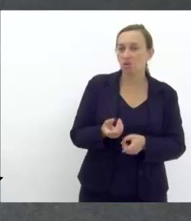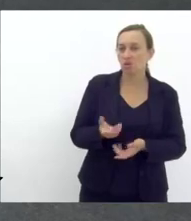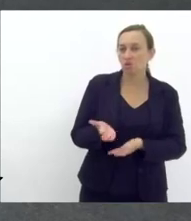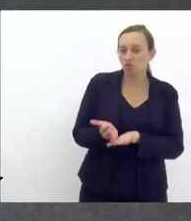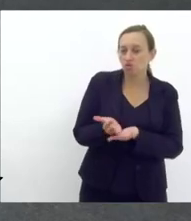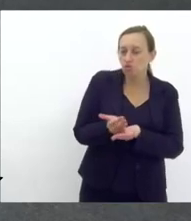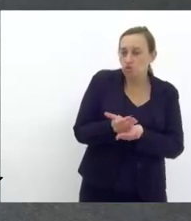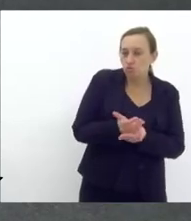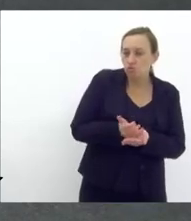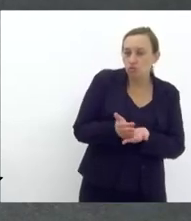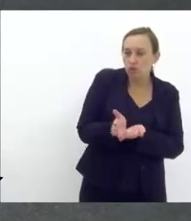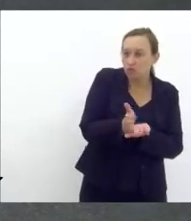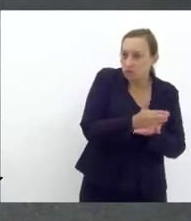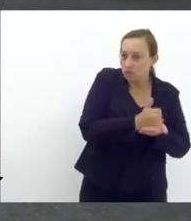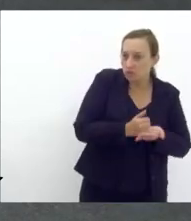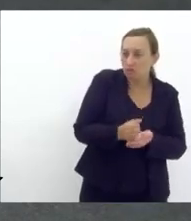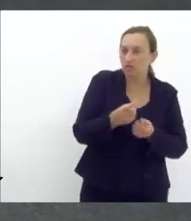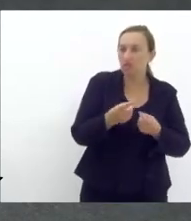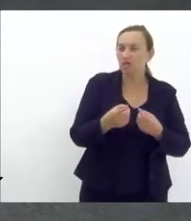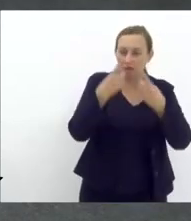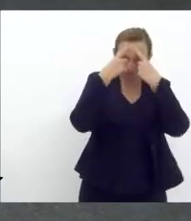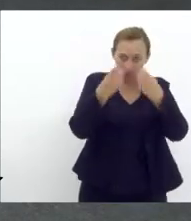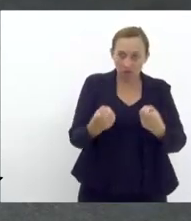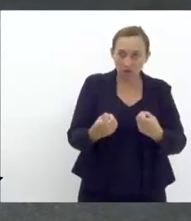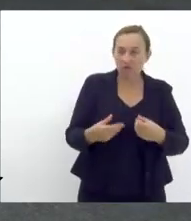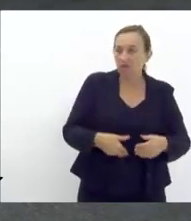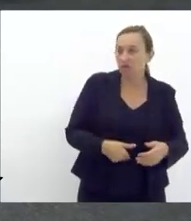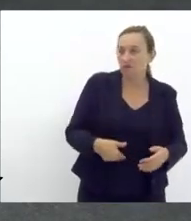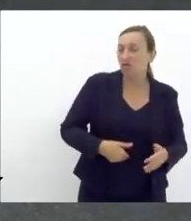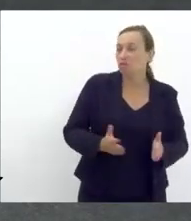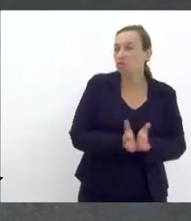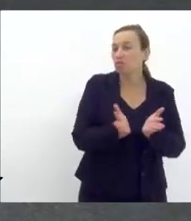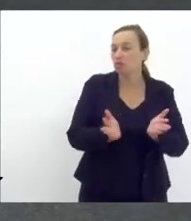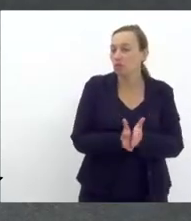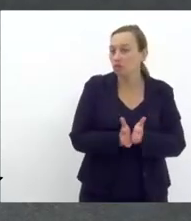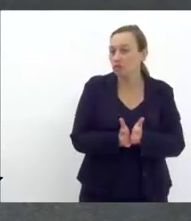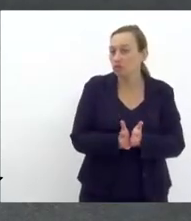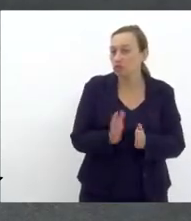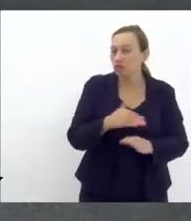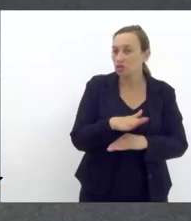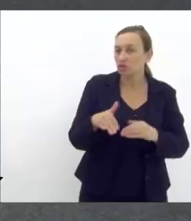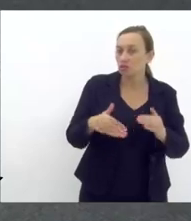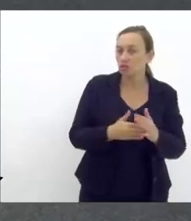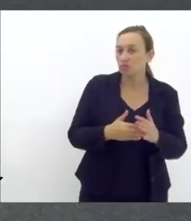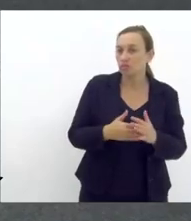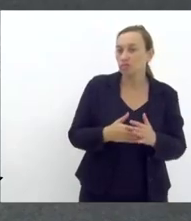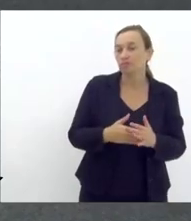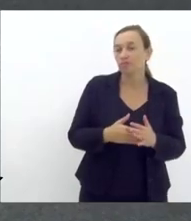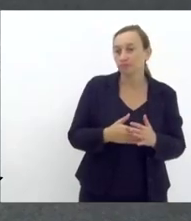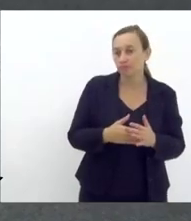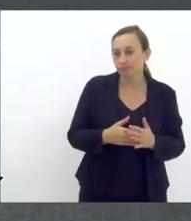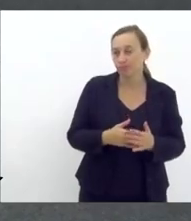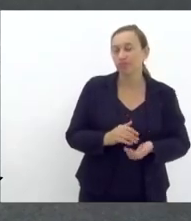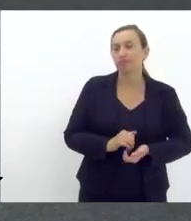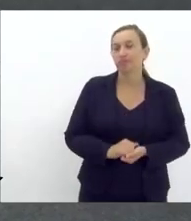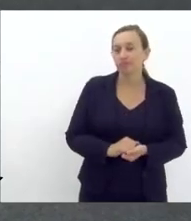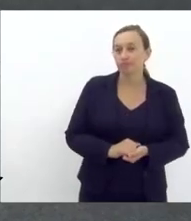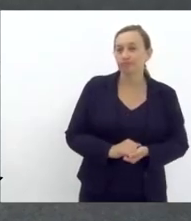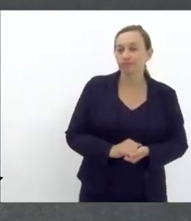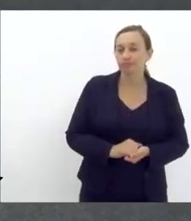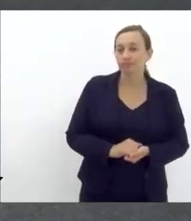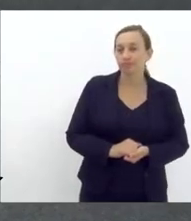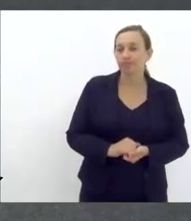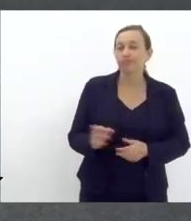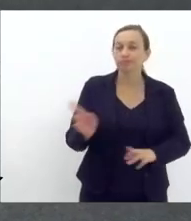diante da violência da fome da pobreza e de todo desafio colocado sobre a nossa humanidade